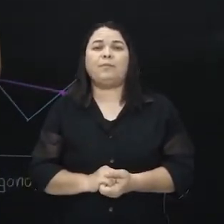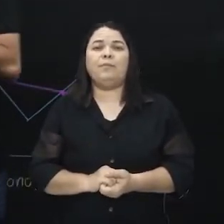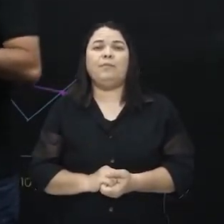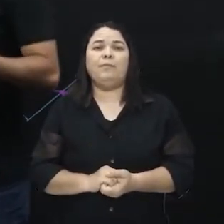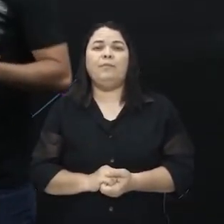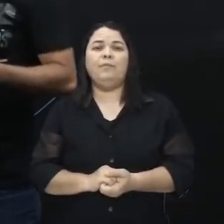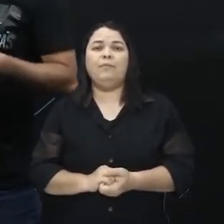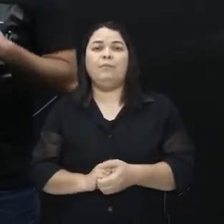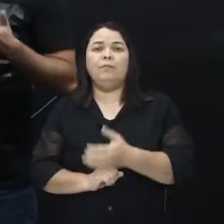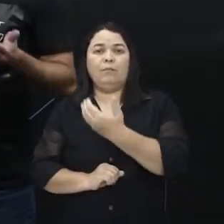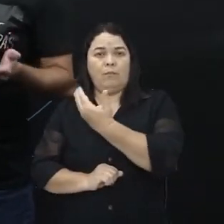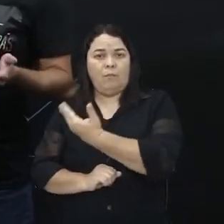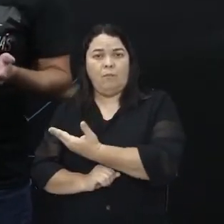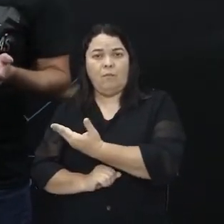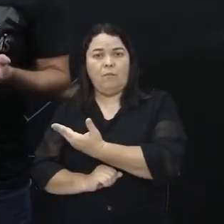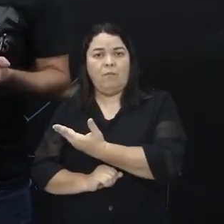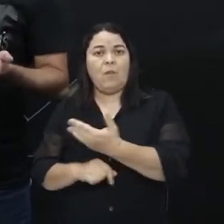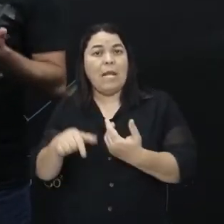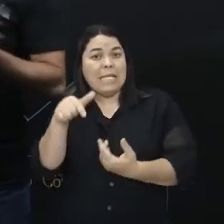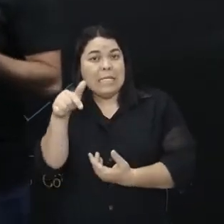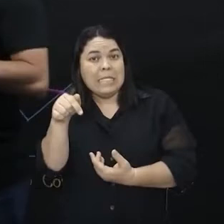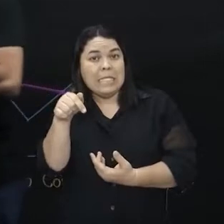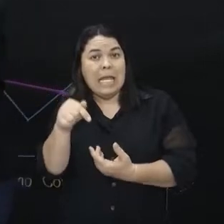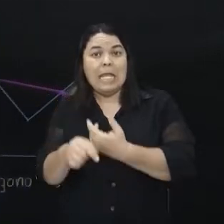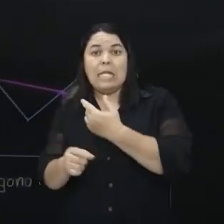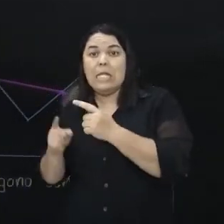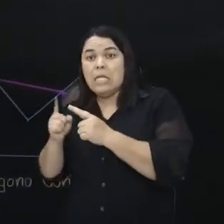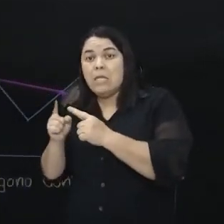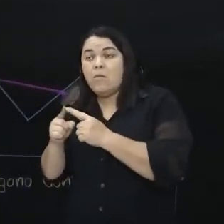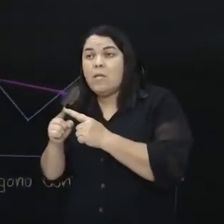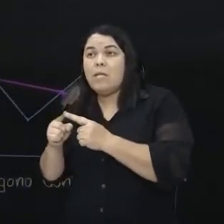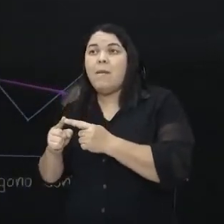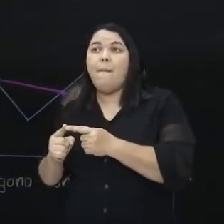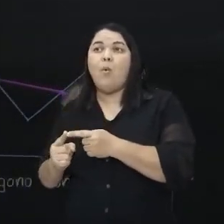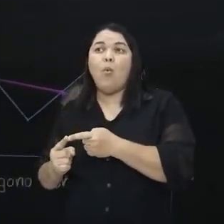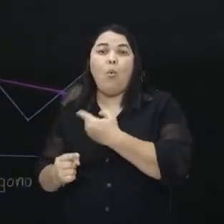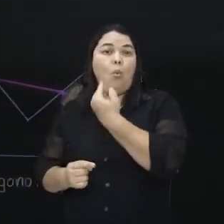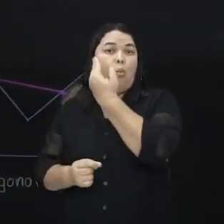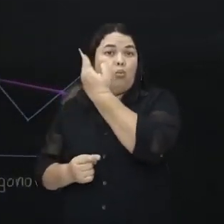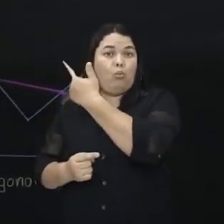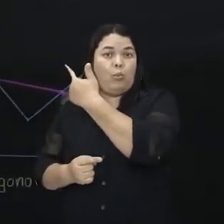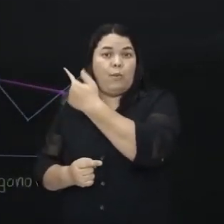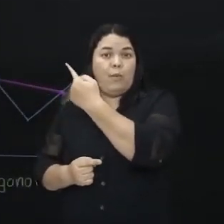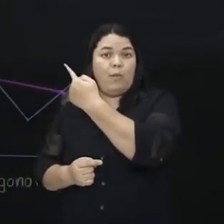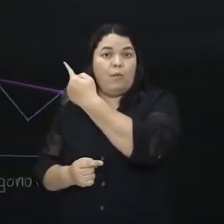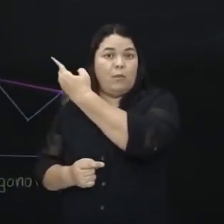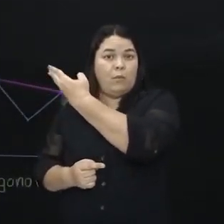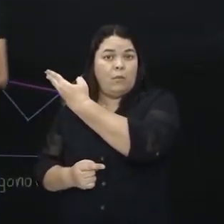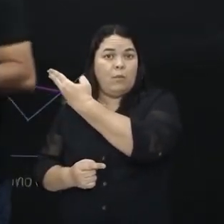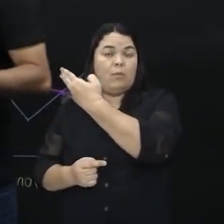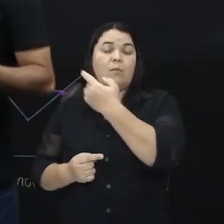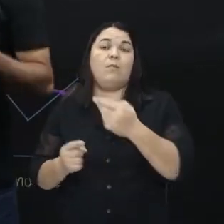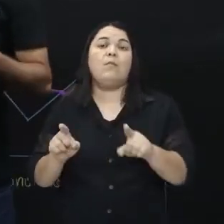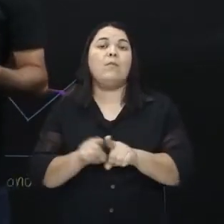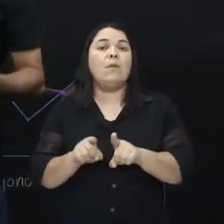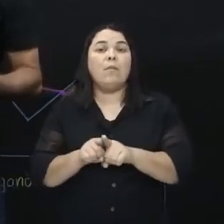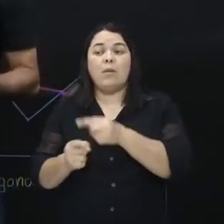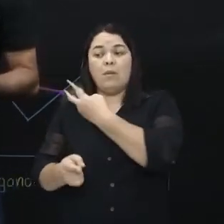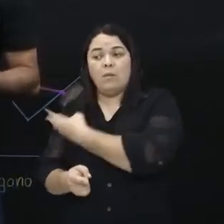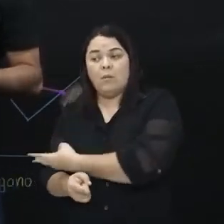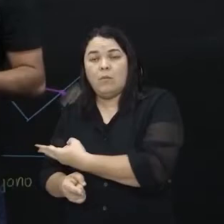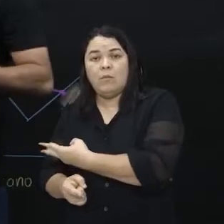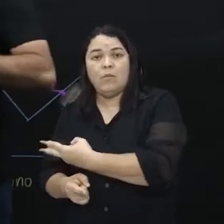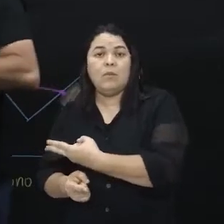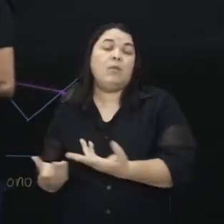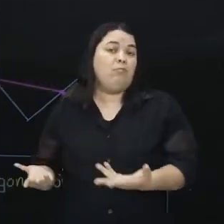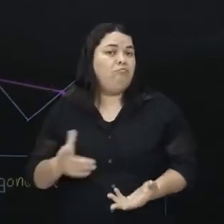logicamente, heptágonos convexos. Assim como eu tenho, de repente, pentágonos ou quadriláteros